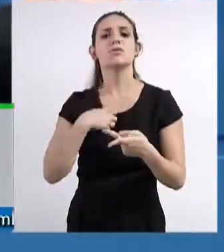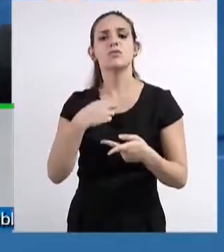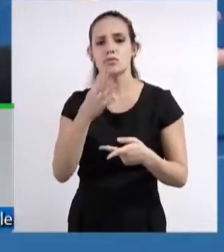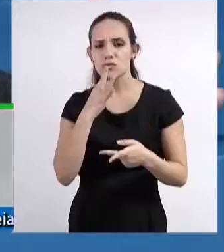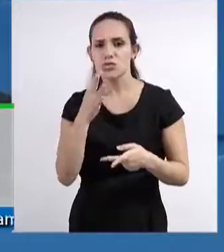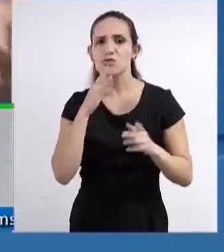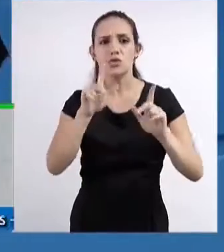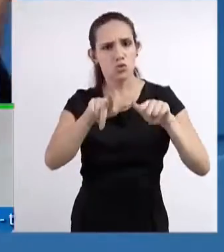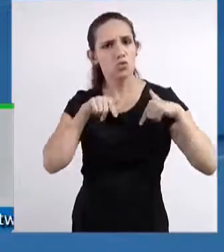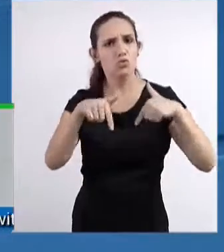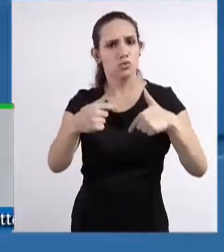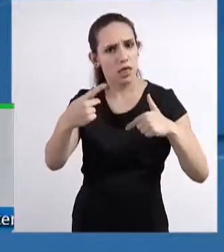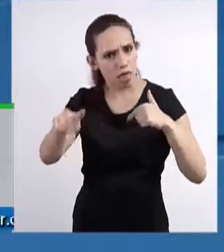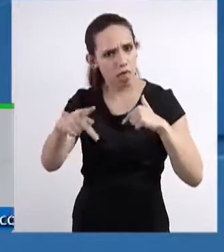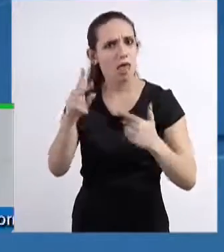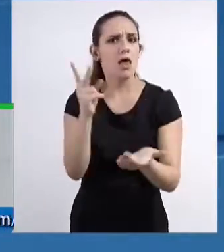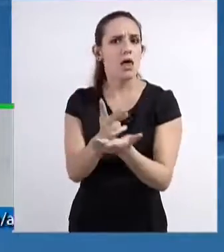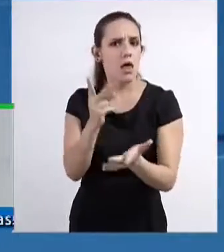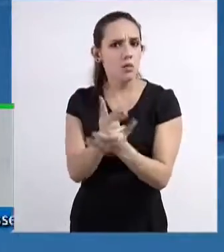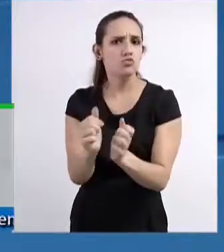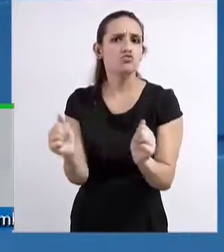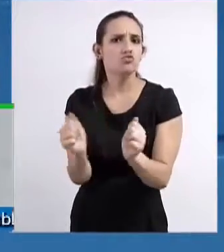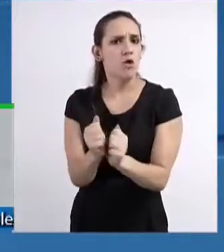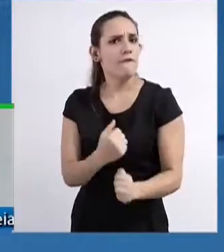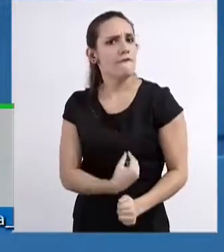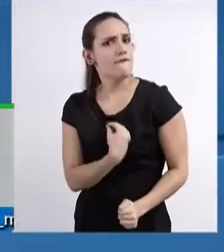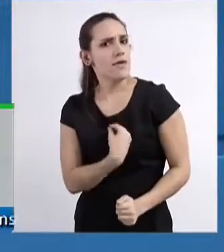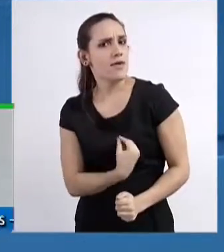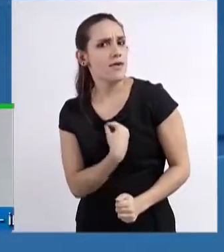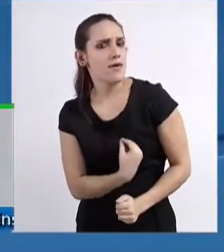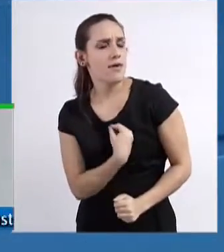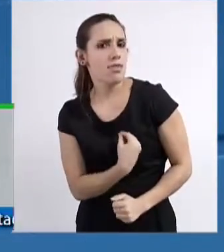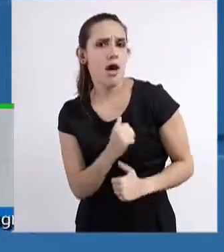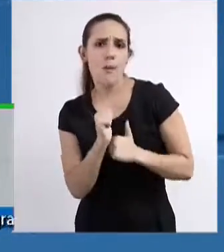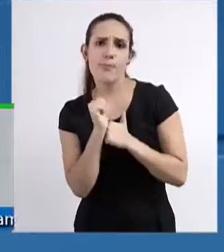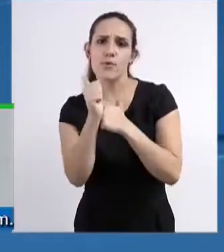a sua luta sempre esteve participando, né,